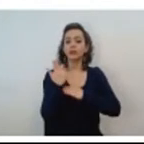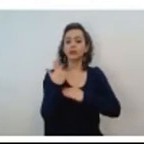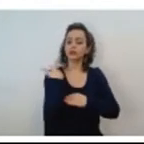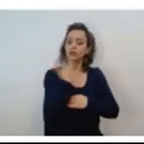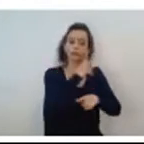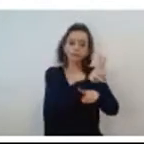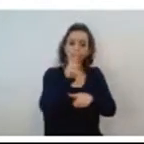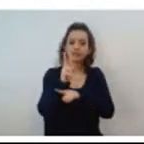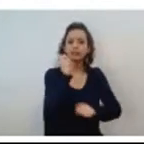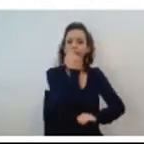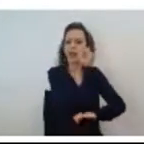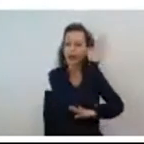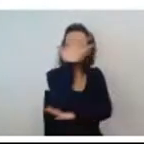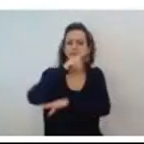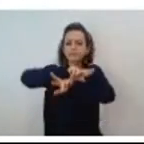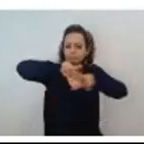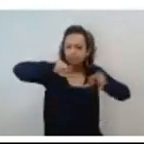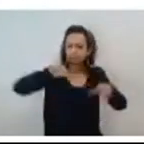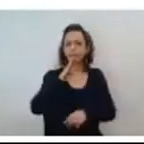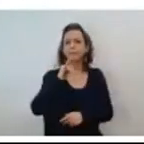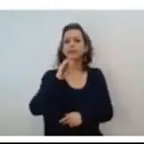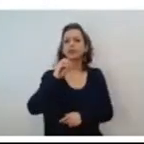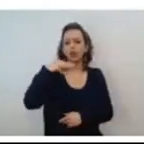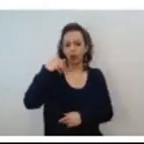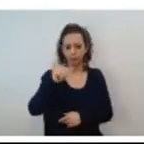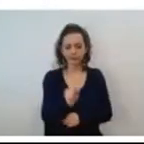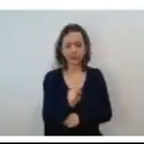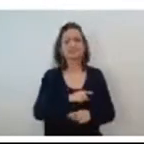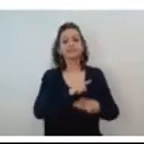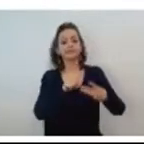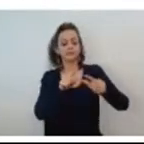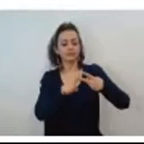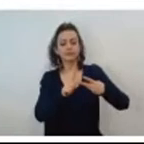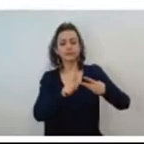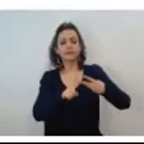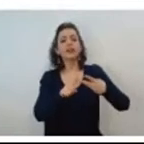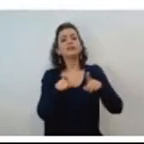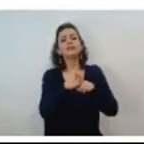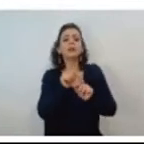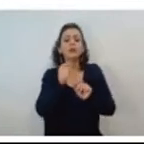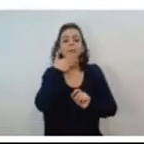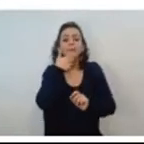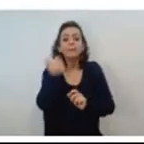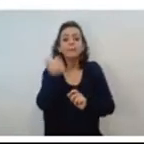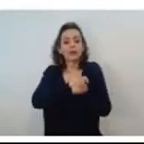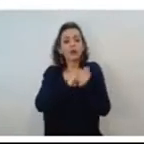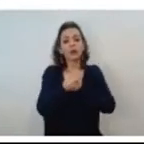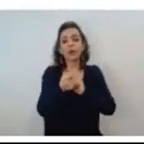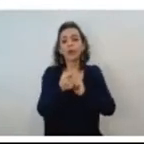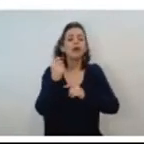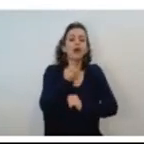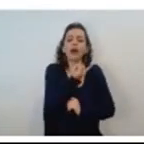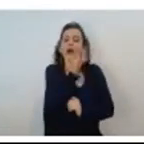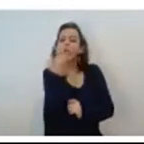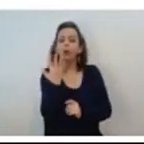gente fortaleceu também o nosso processo ao aprimoramento de políticas que nós temos no grupo não é principalmente voltados para a